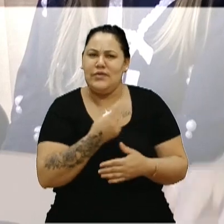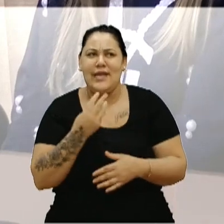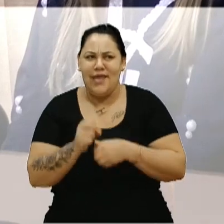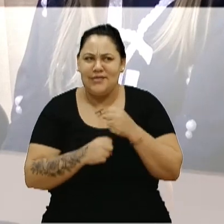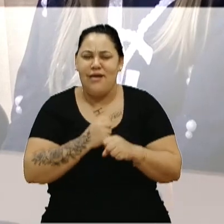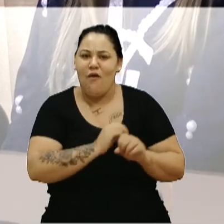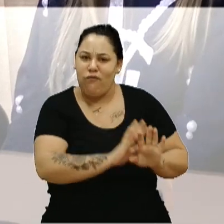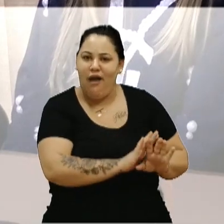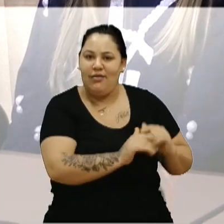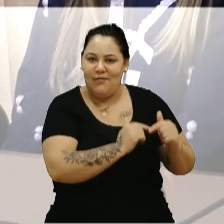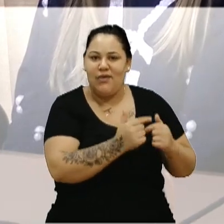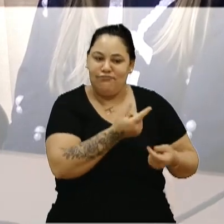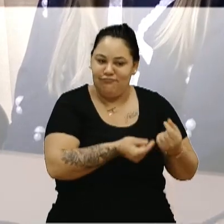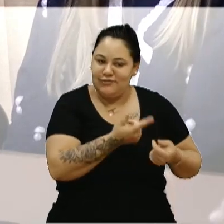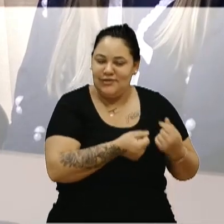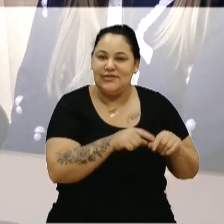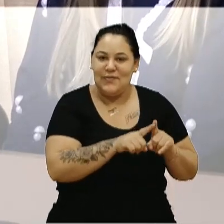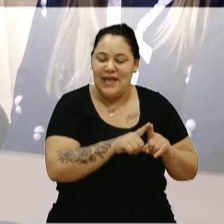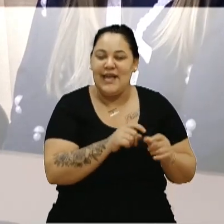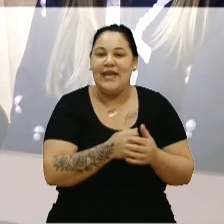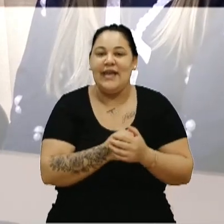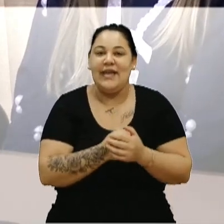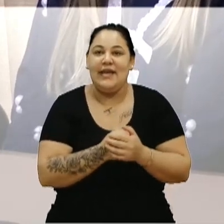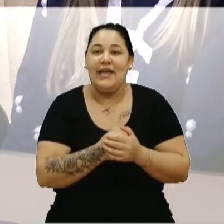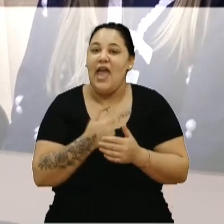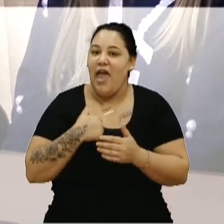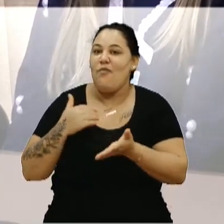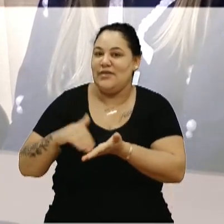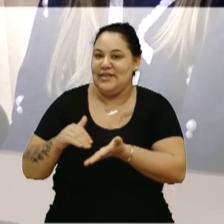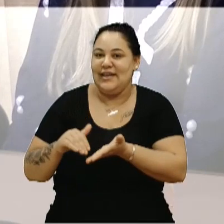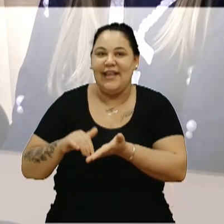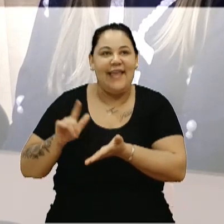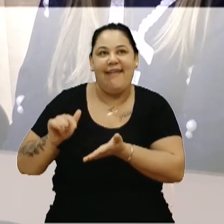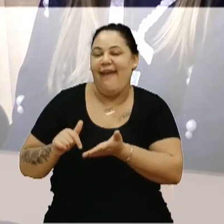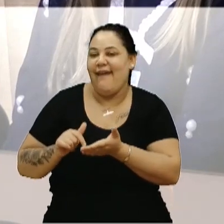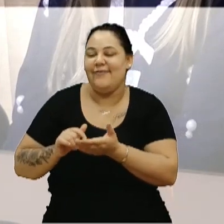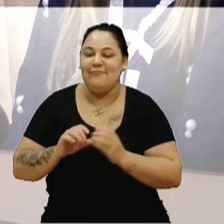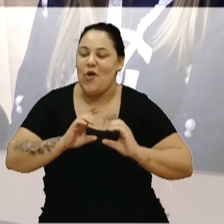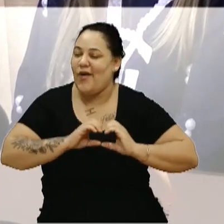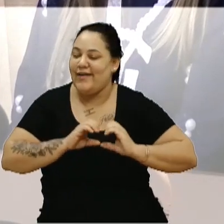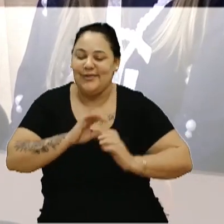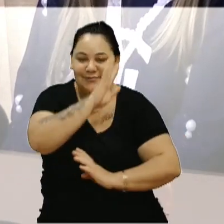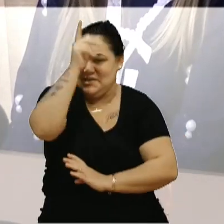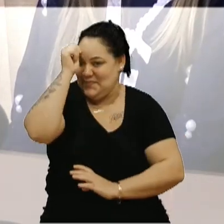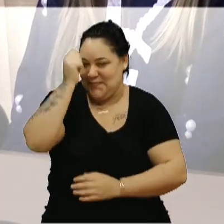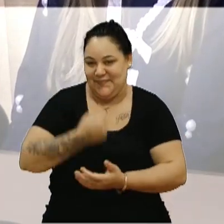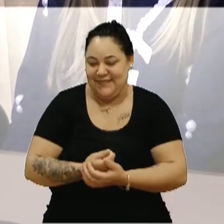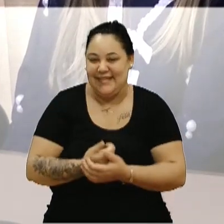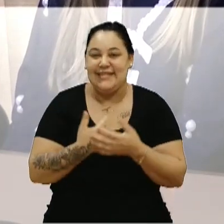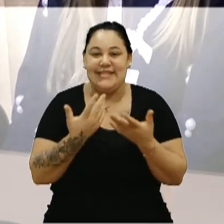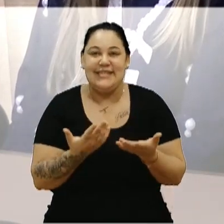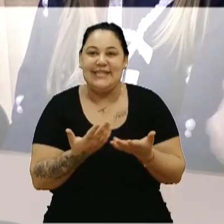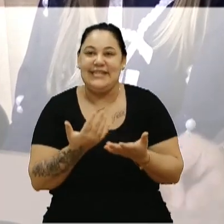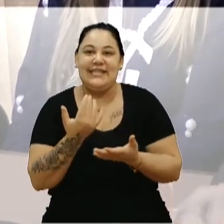fiquei por ali, né? E é uma secretaria que é o coração do município, né? Se não